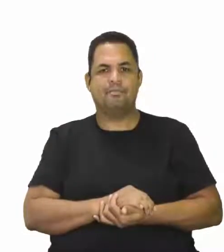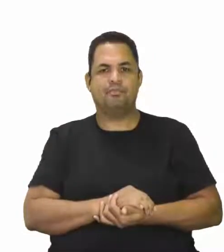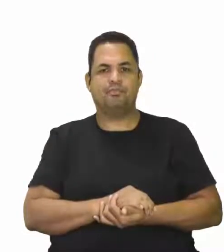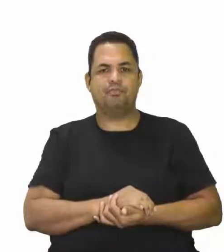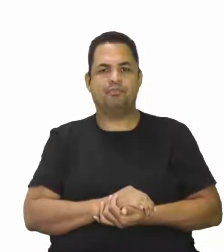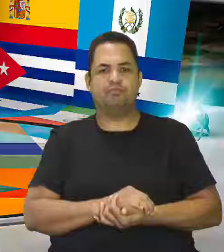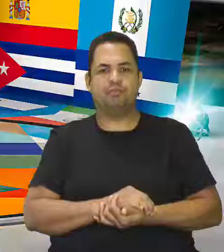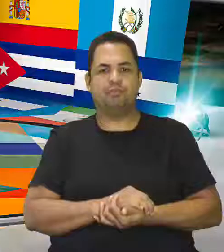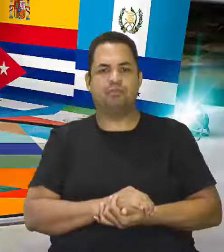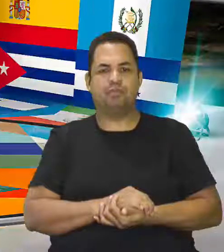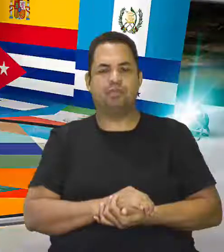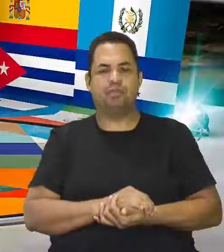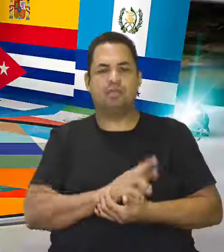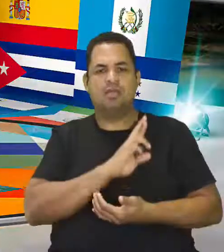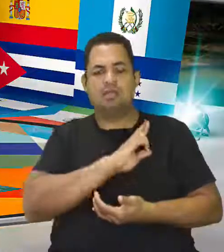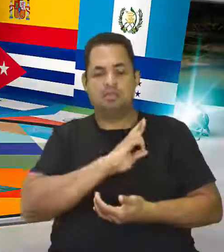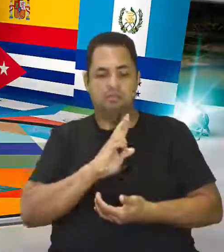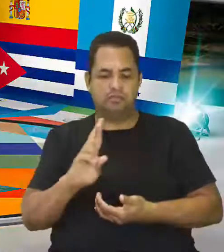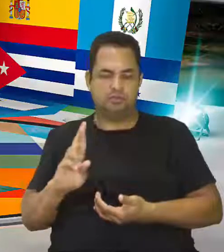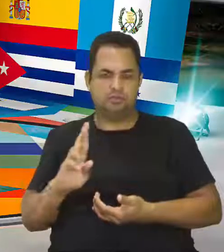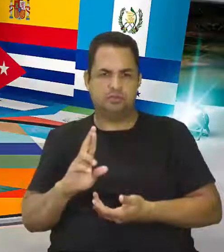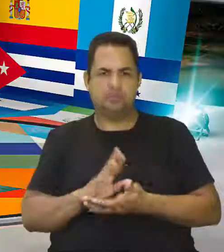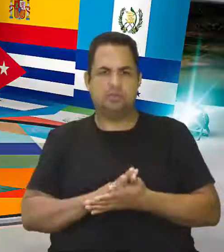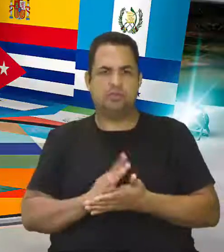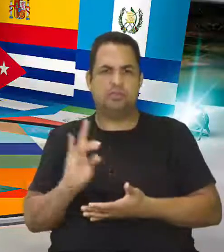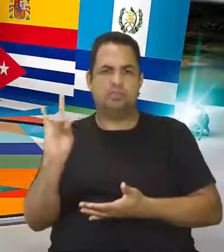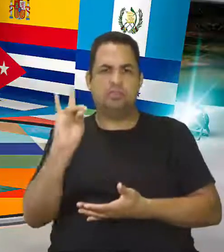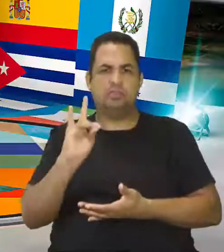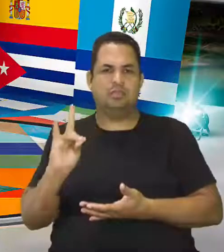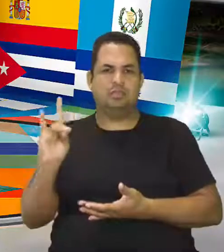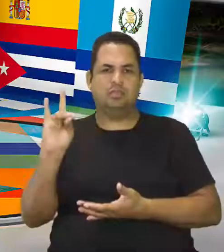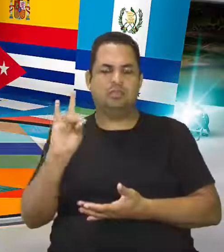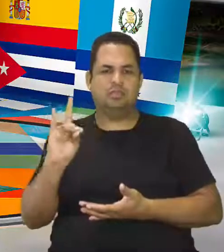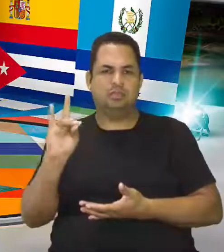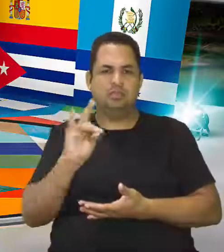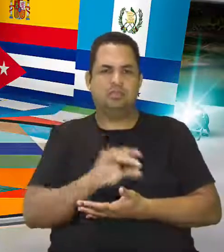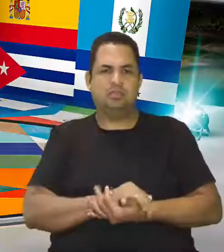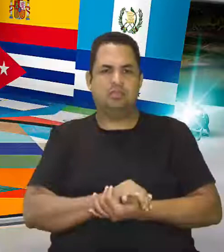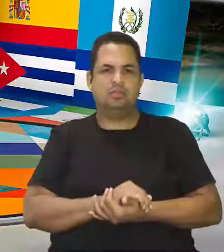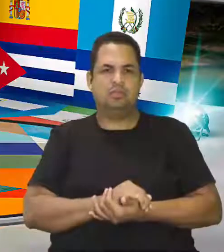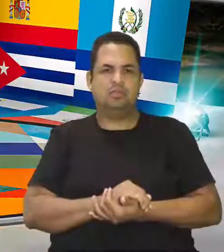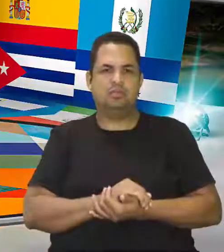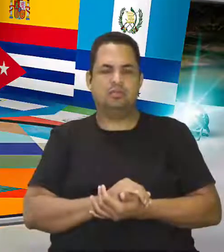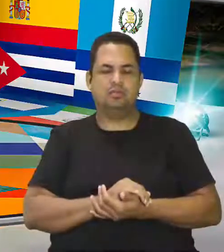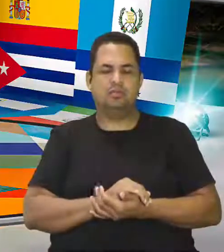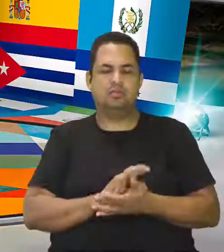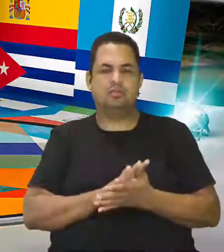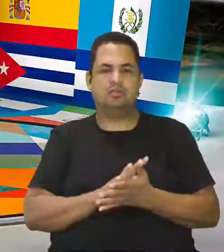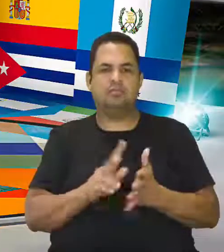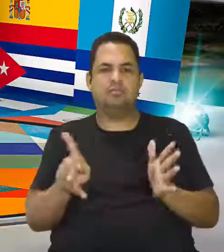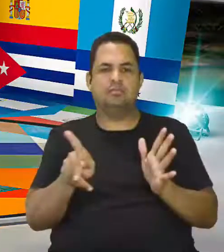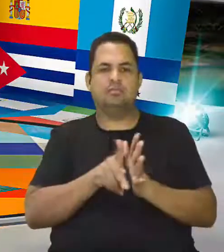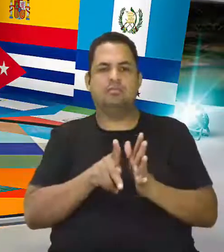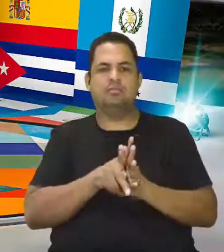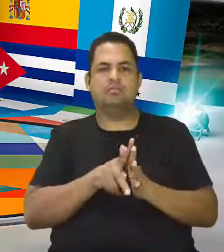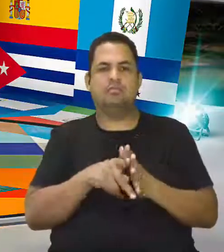de religiosidade, a Bolívia, ela é especialista